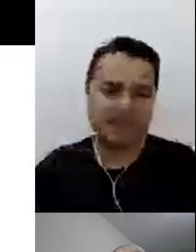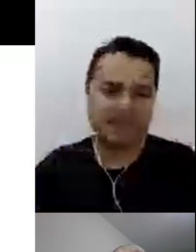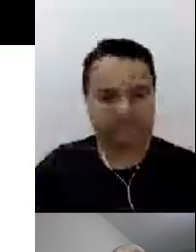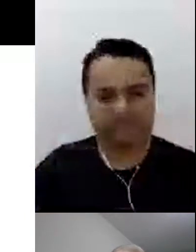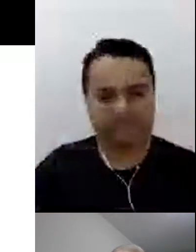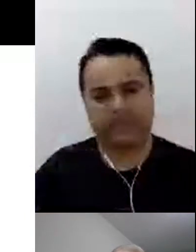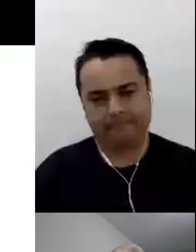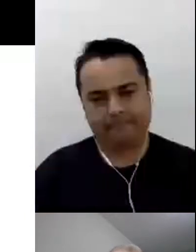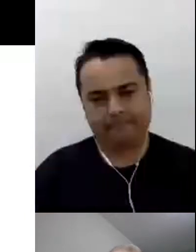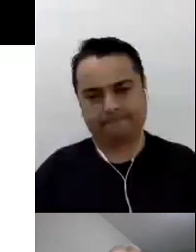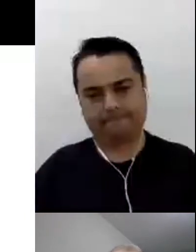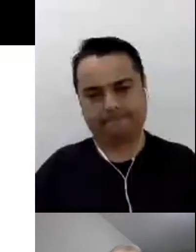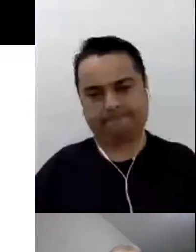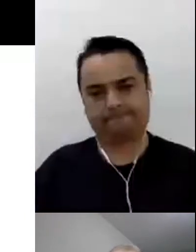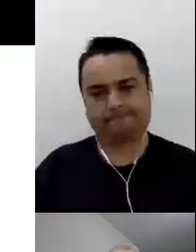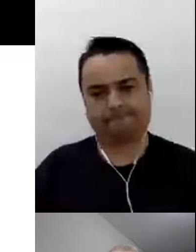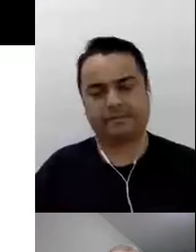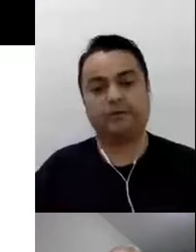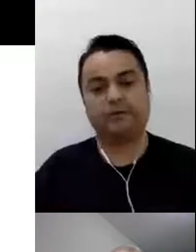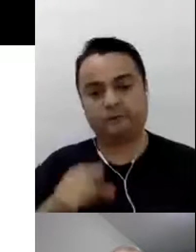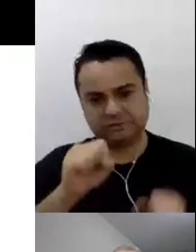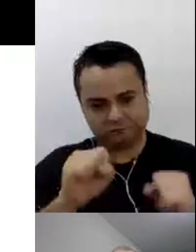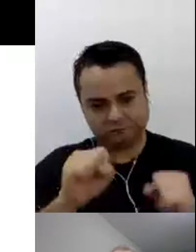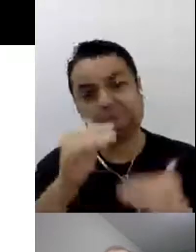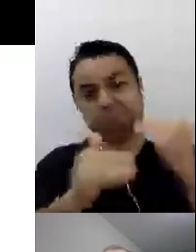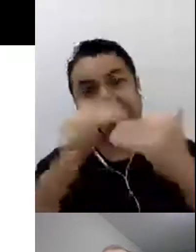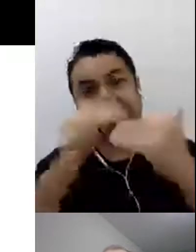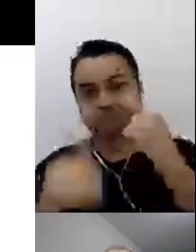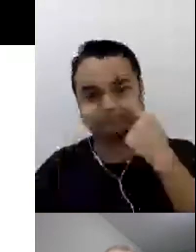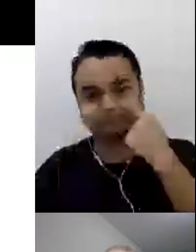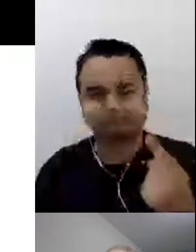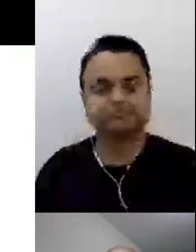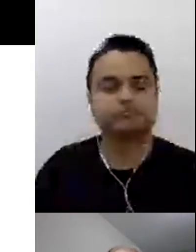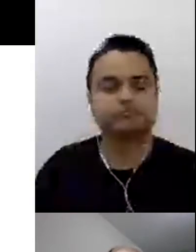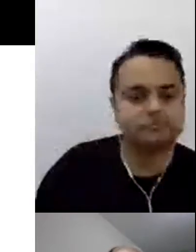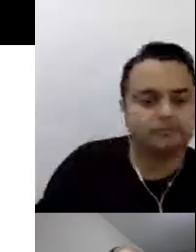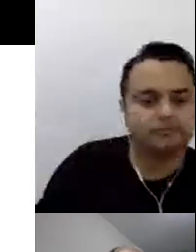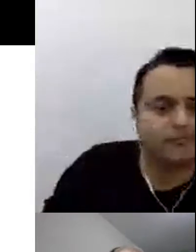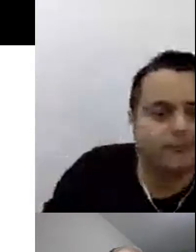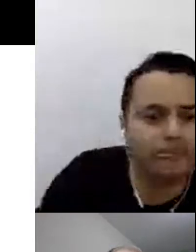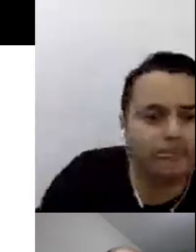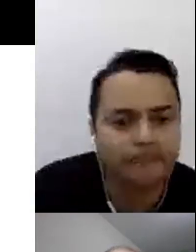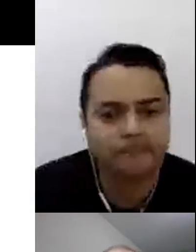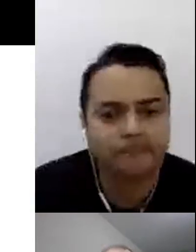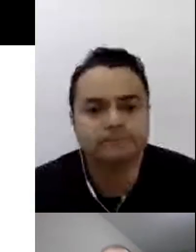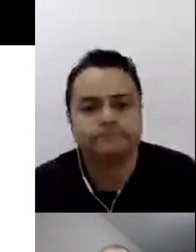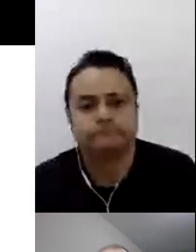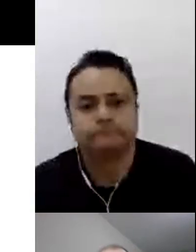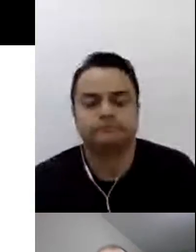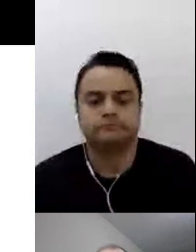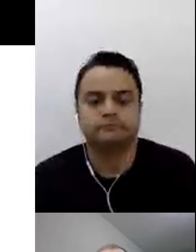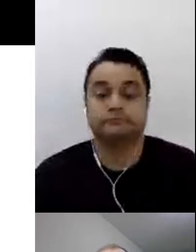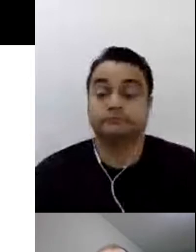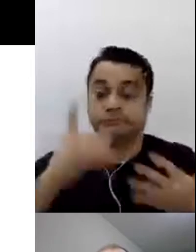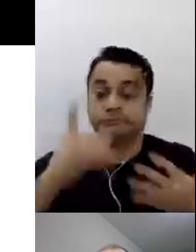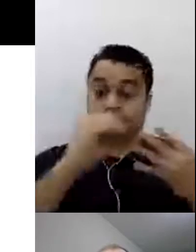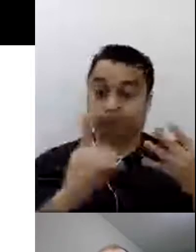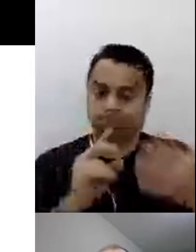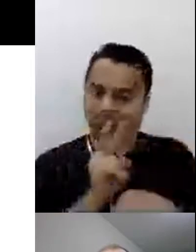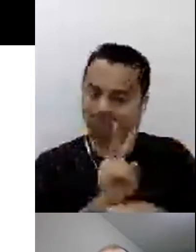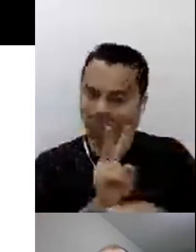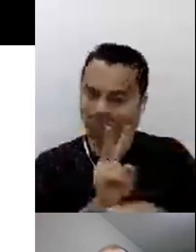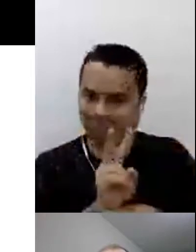E você pode avançar isso pegando dados de campo e monitorando esse produto conforme